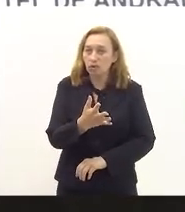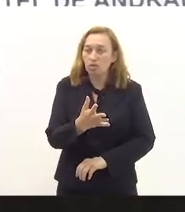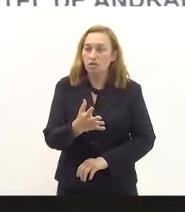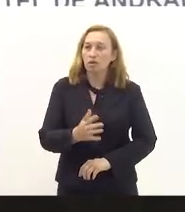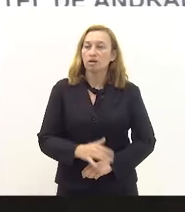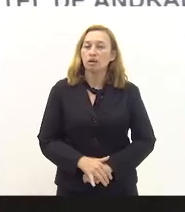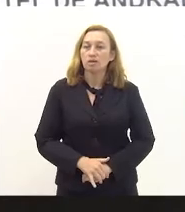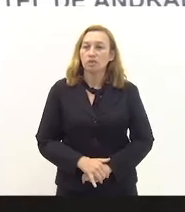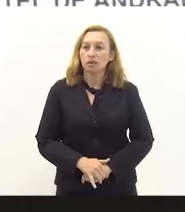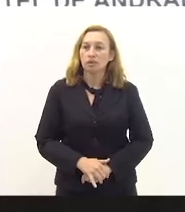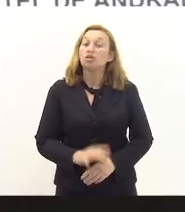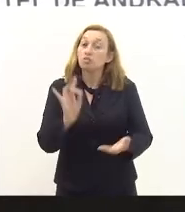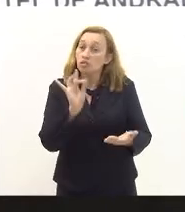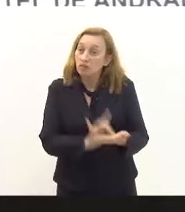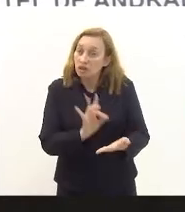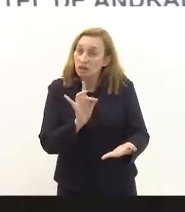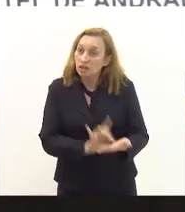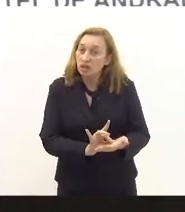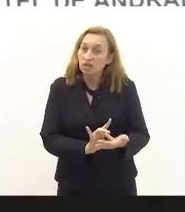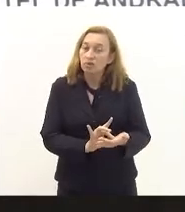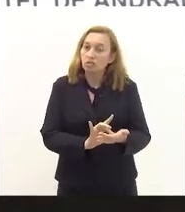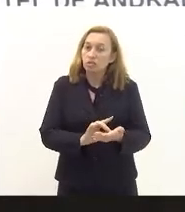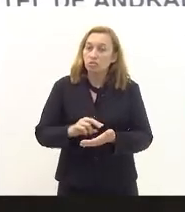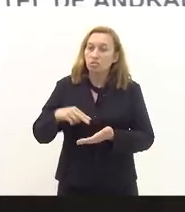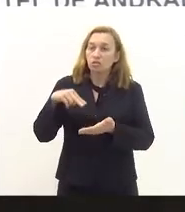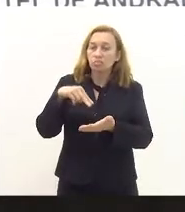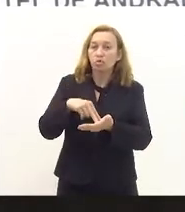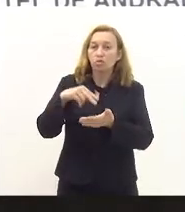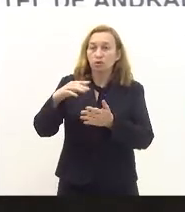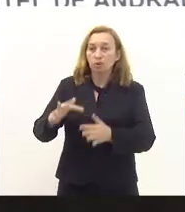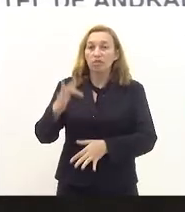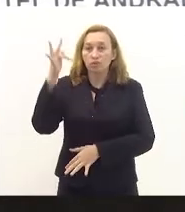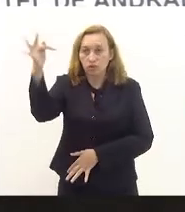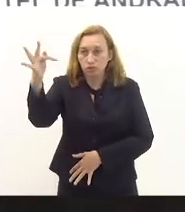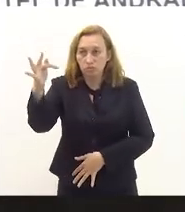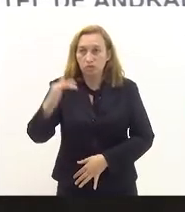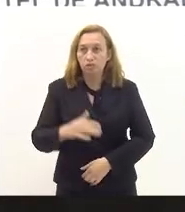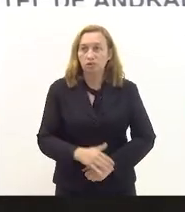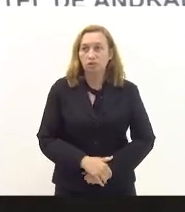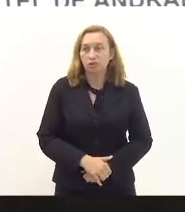inovador. Um verdadeiro salto para o futuro.